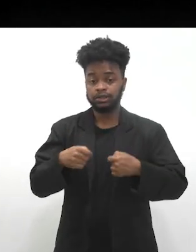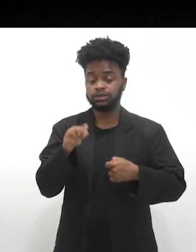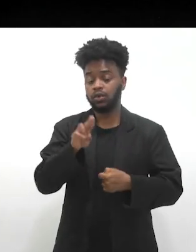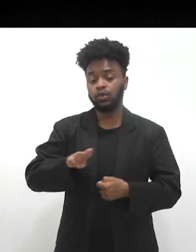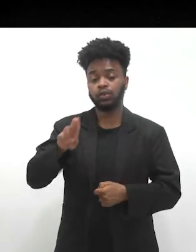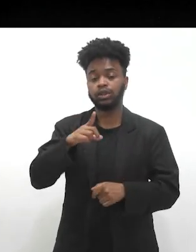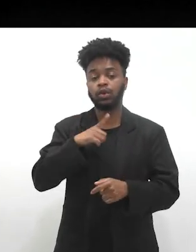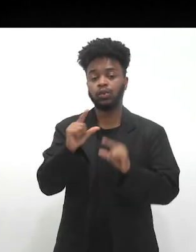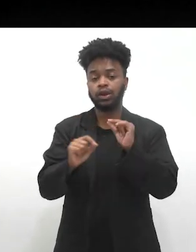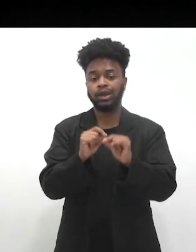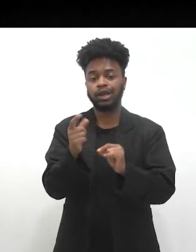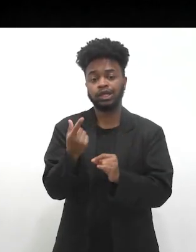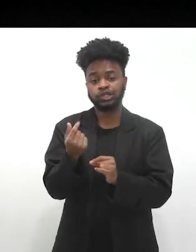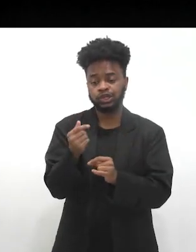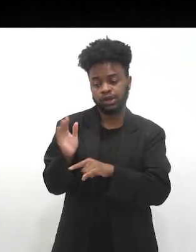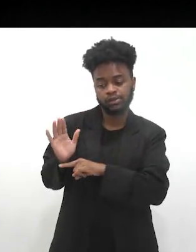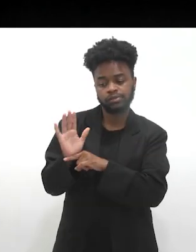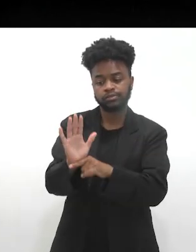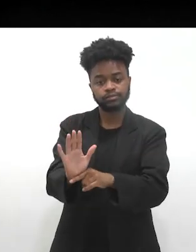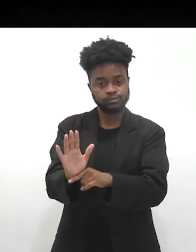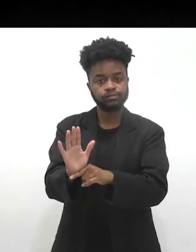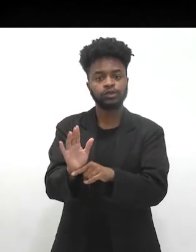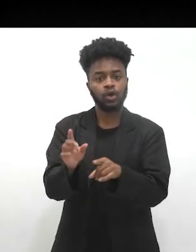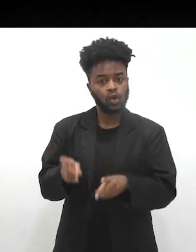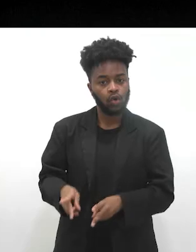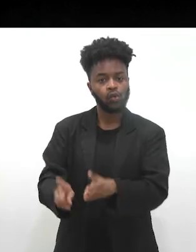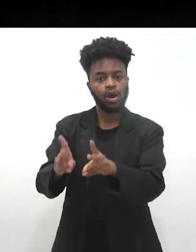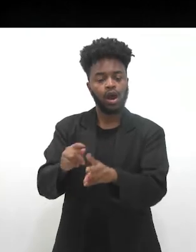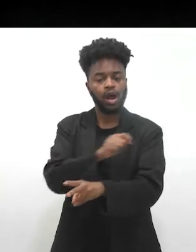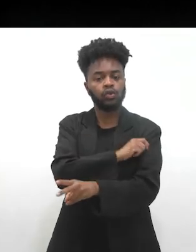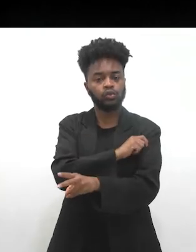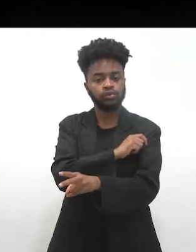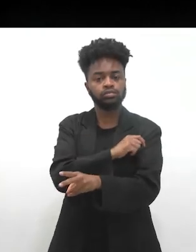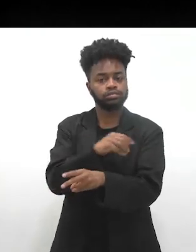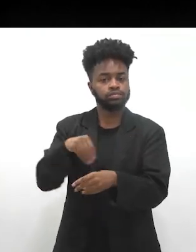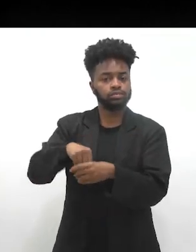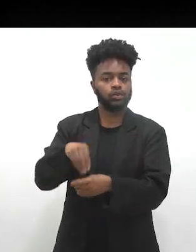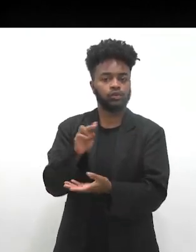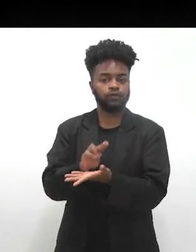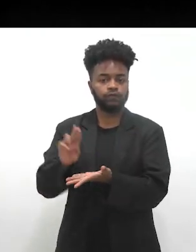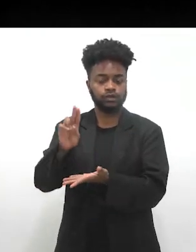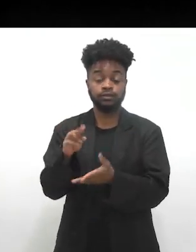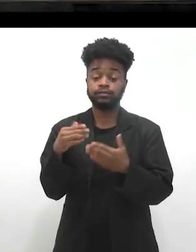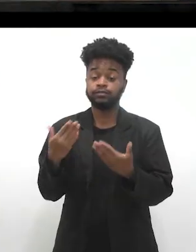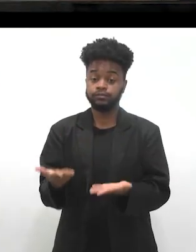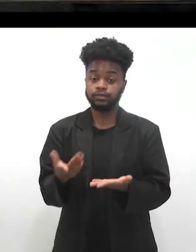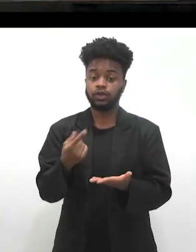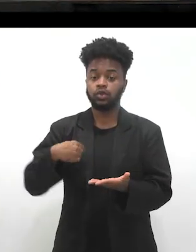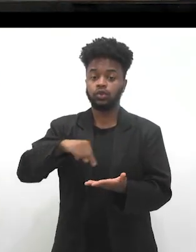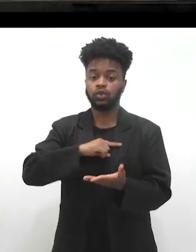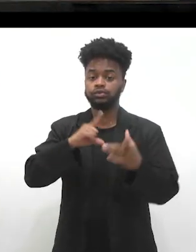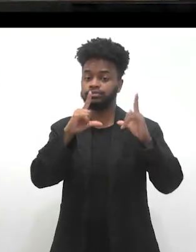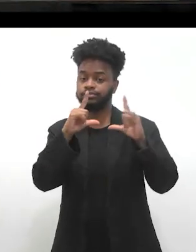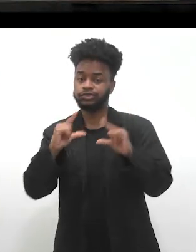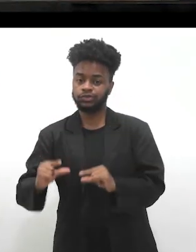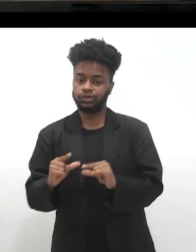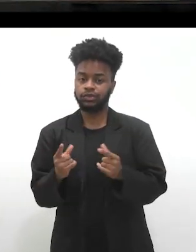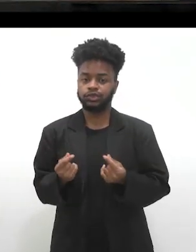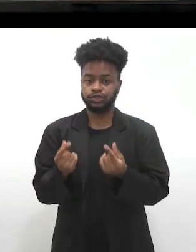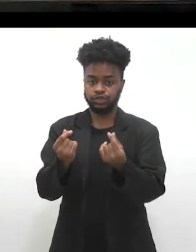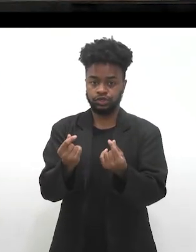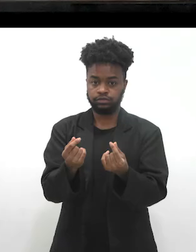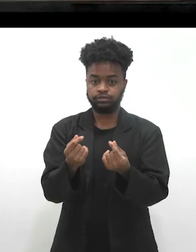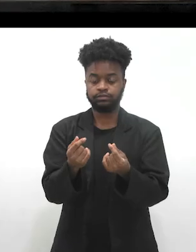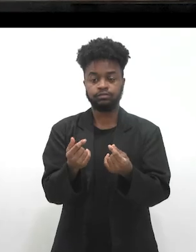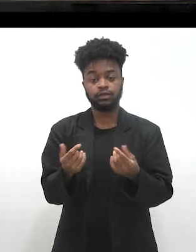mais da universidade recursos para manutenção e manter esses alunos dentro da universidade. E aí nós tivemos essa redução